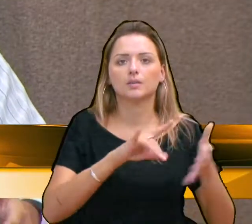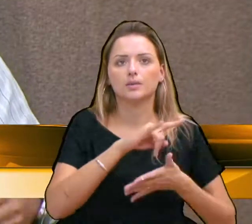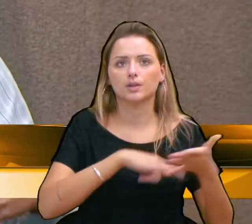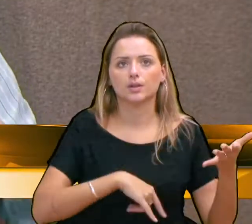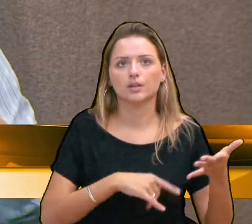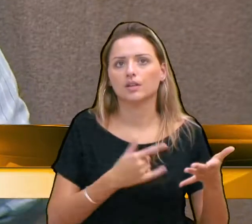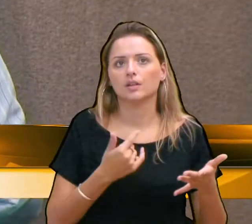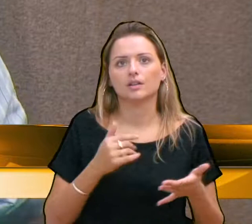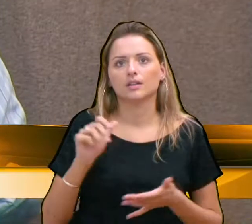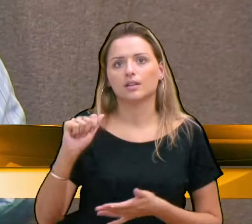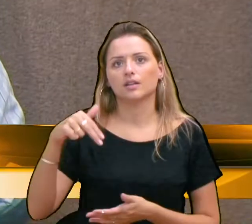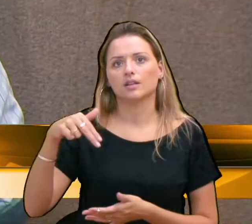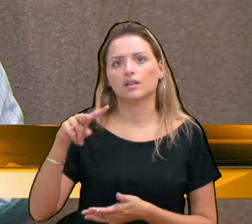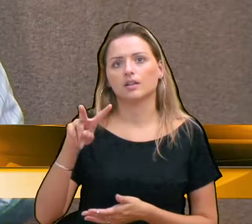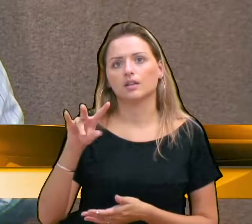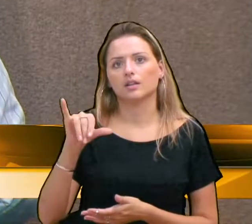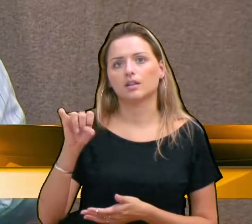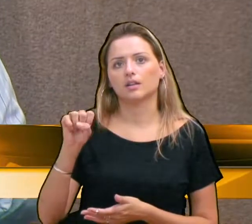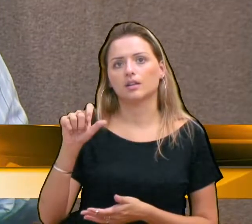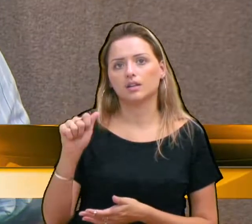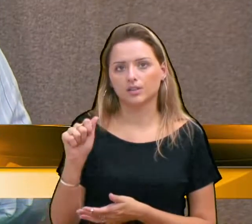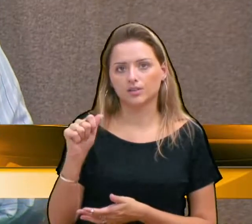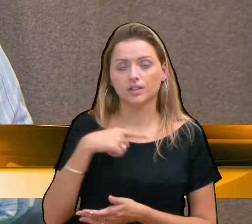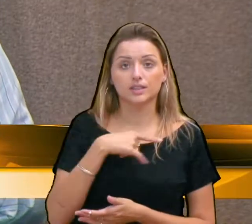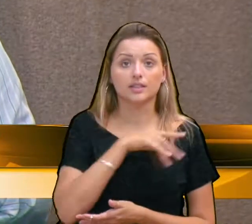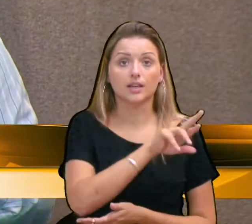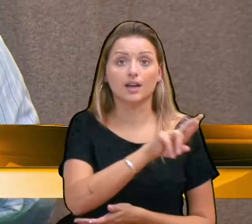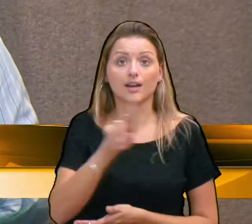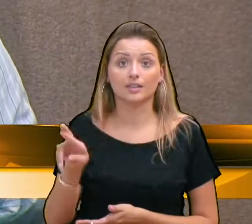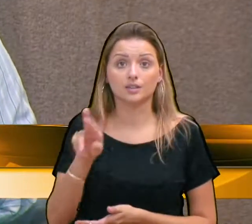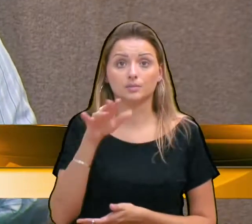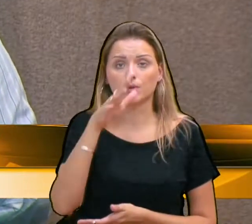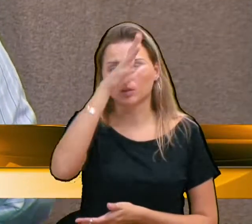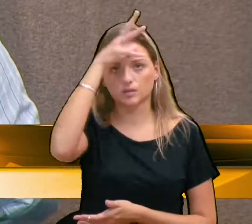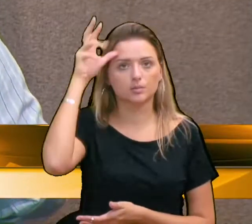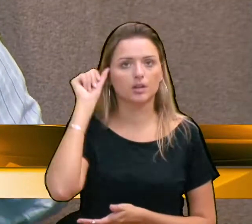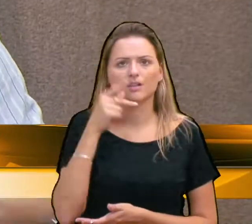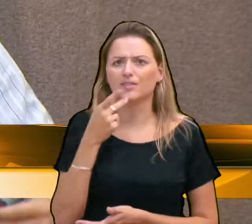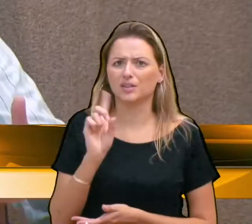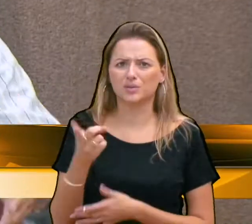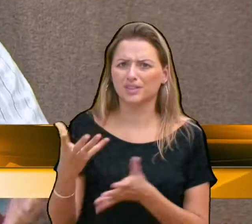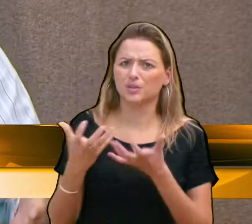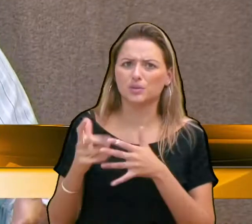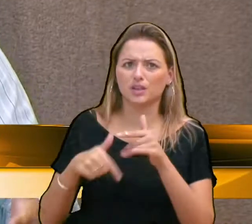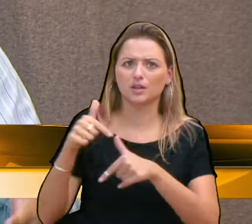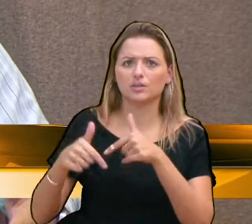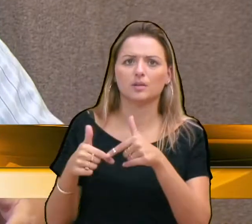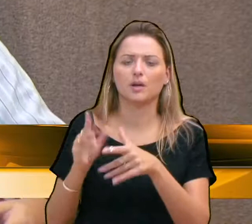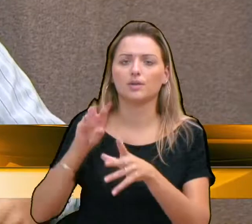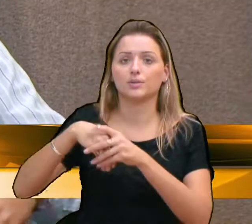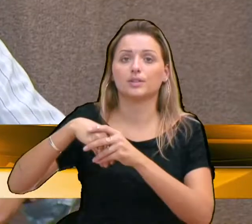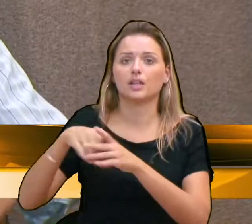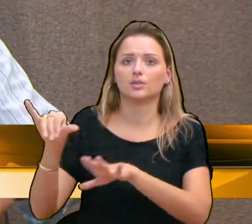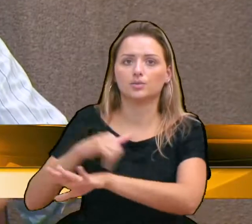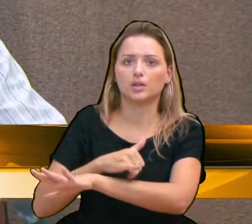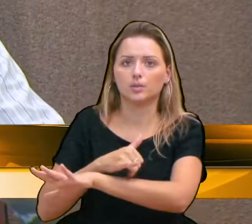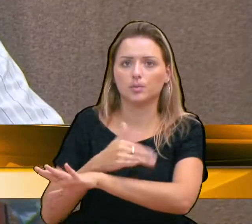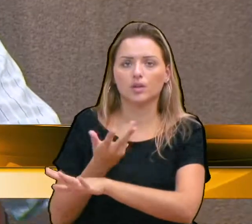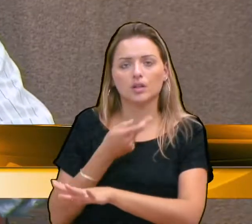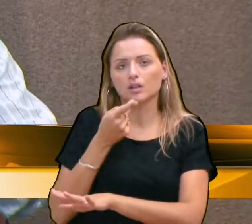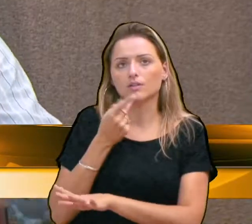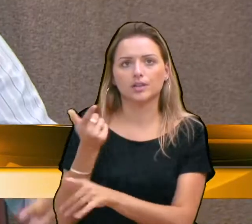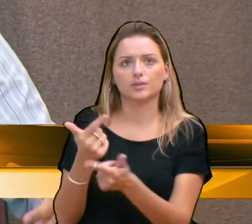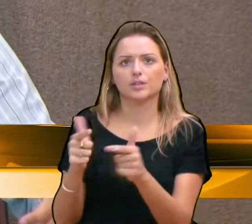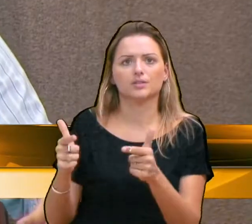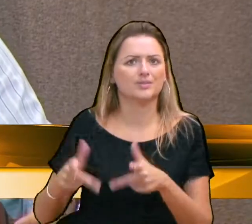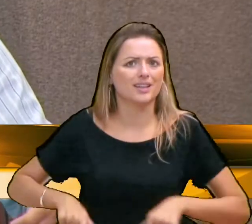ter, que a Anvisa tenha recebido uma resposta do município de Caxias do Sul dizendo que não quer o serviço dentro da cidade, que não tem